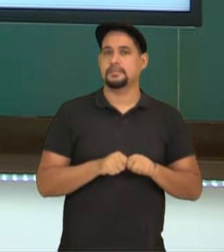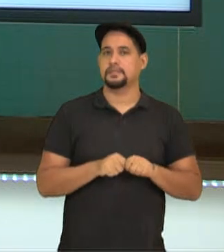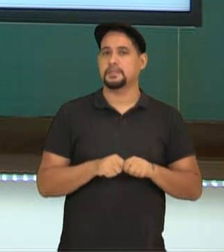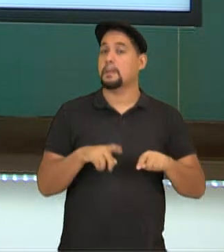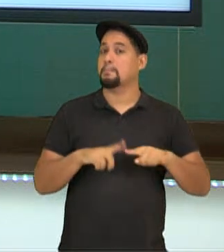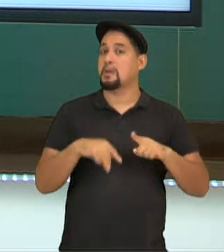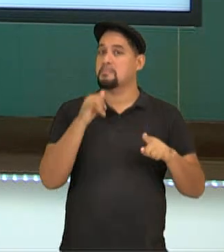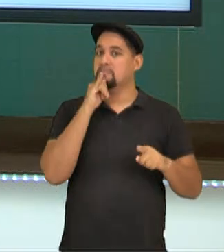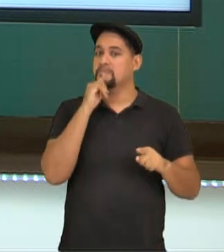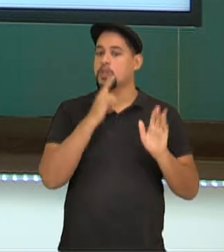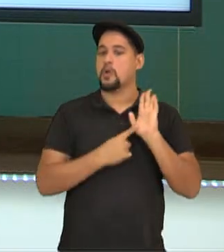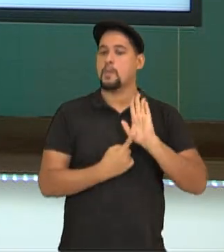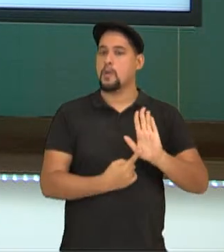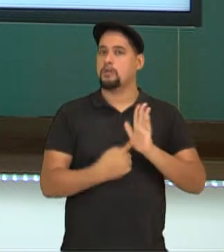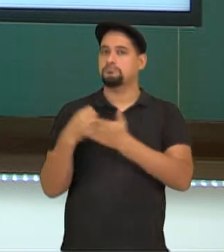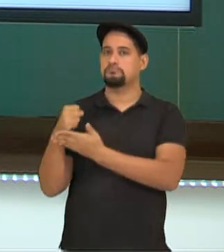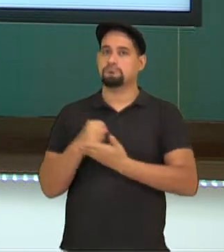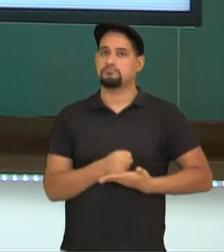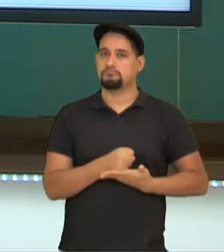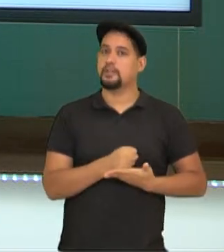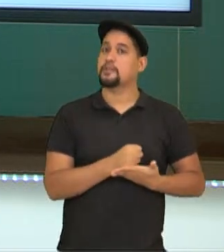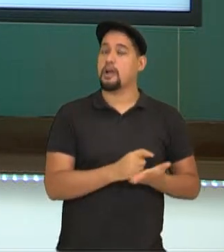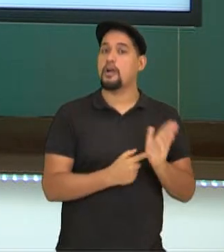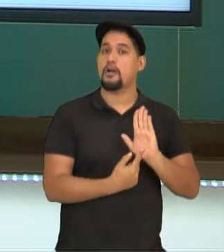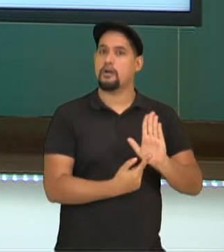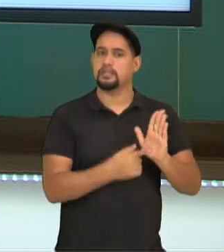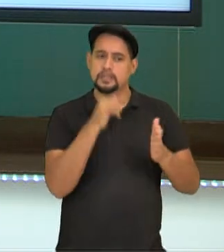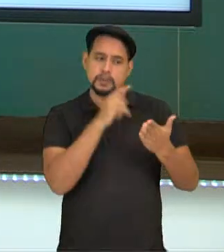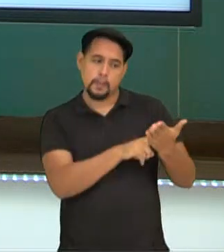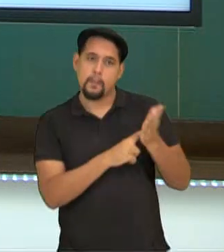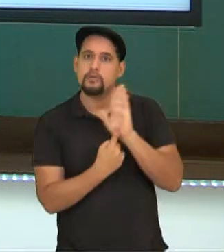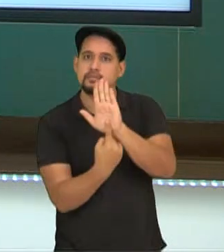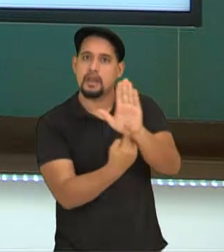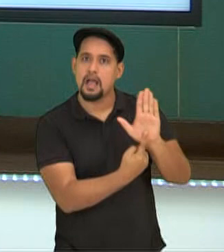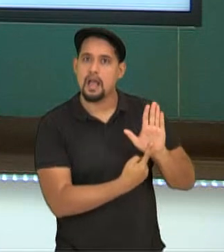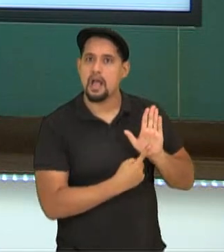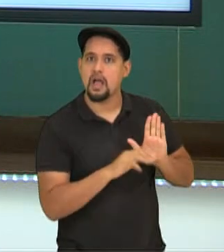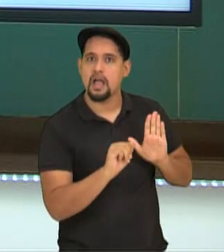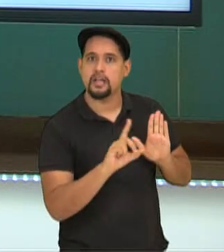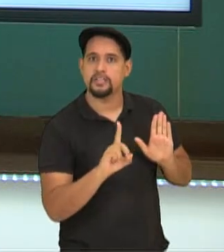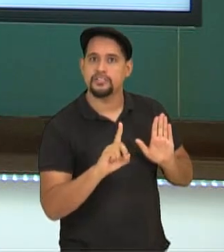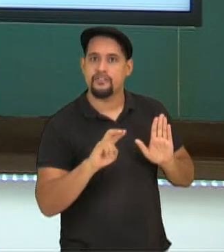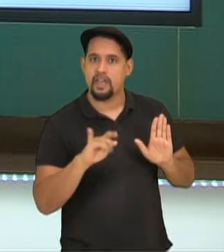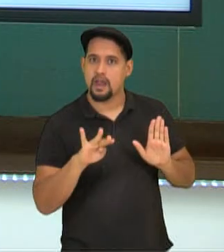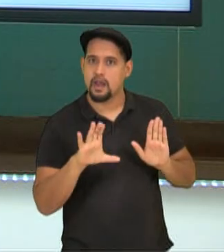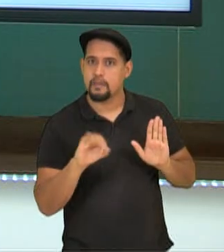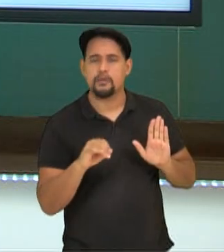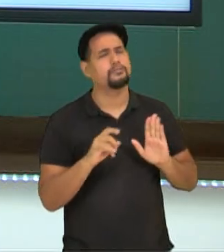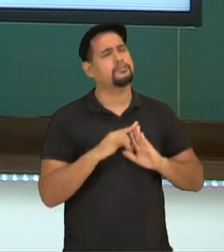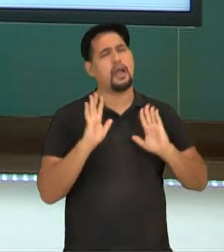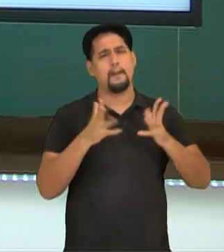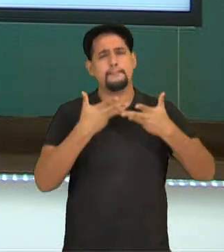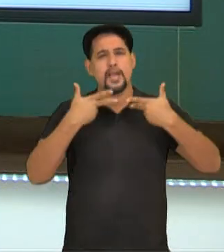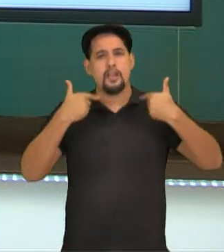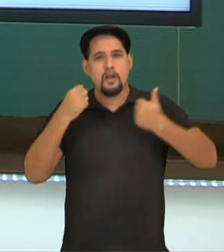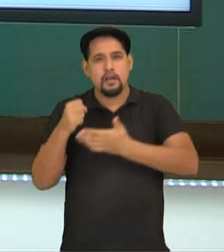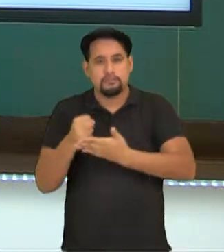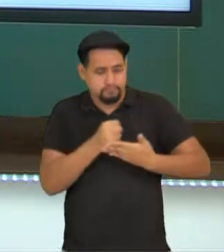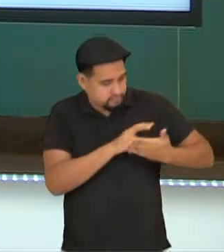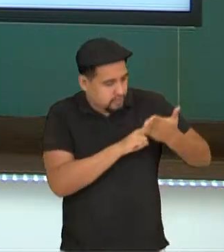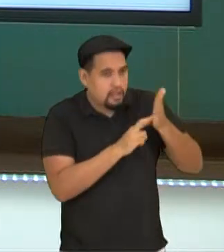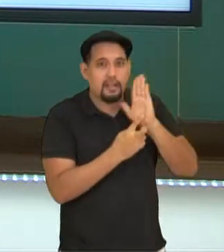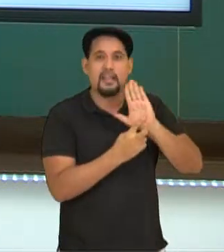se eu trouxer, melhor dizendo, um advérbio, já dá uma melhorada no nosso